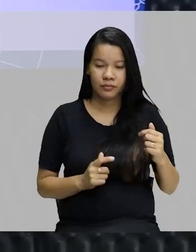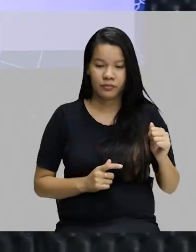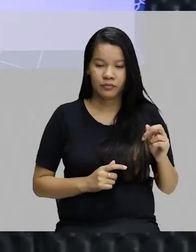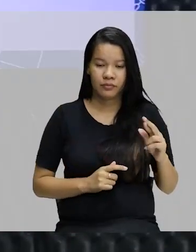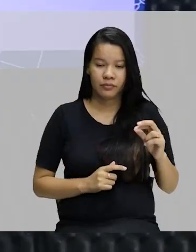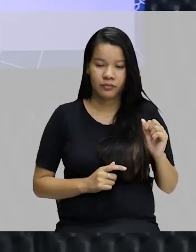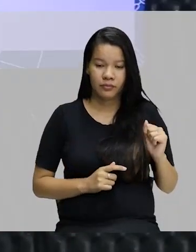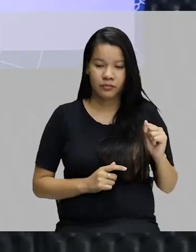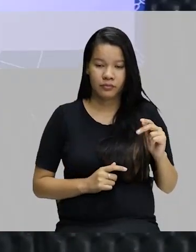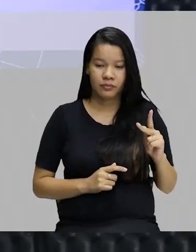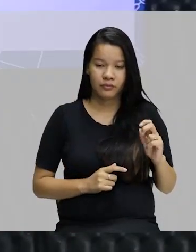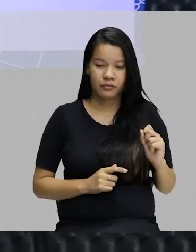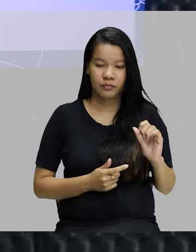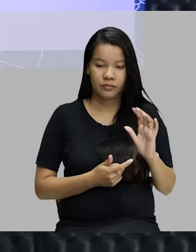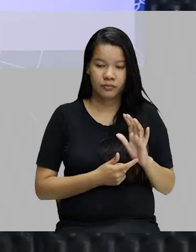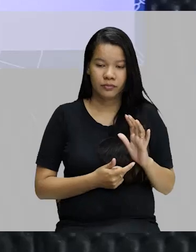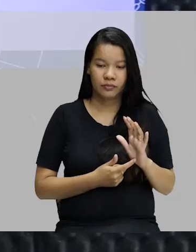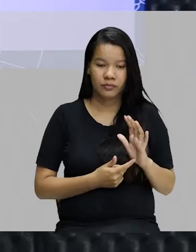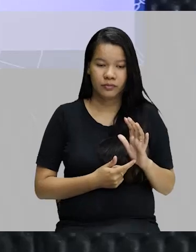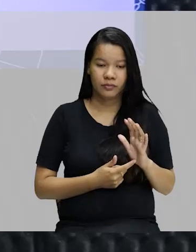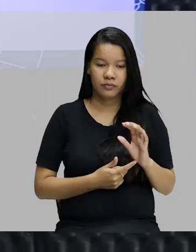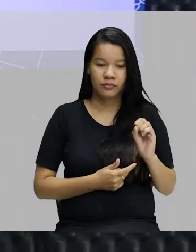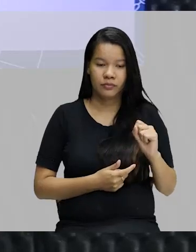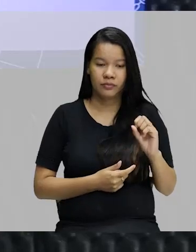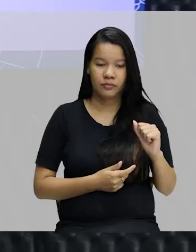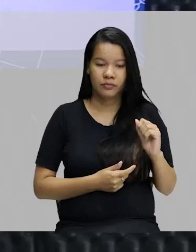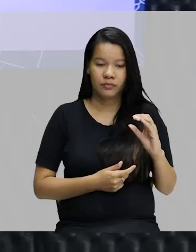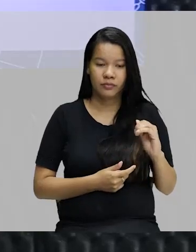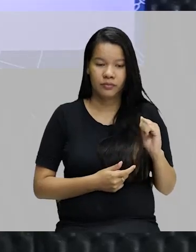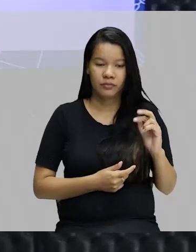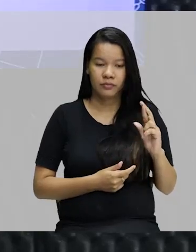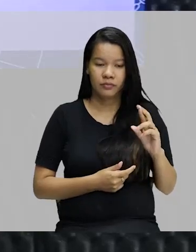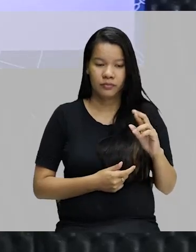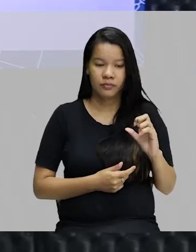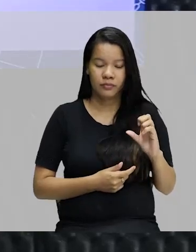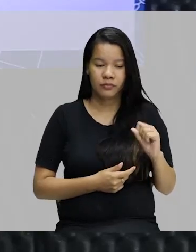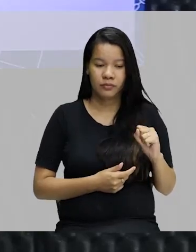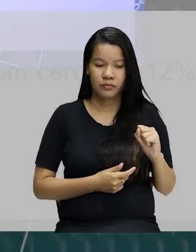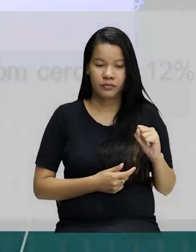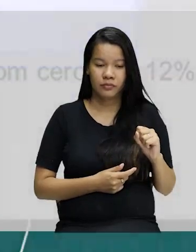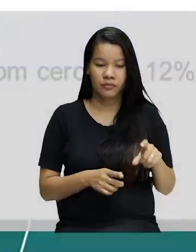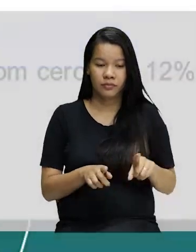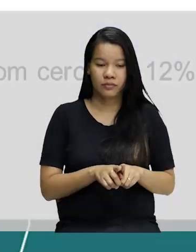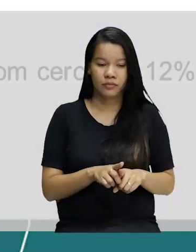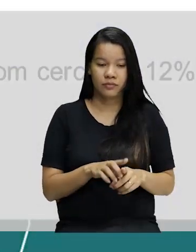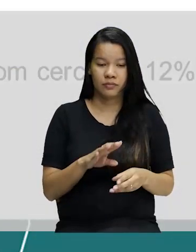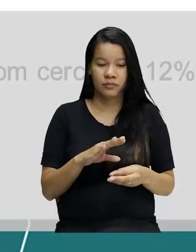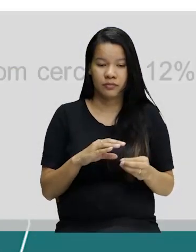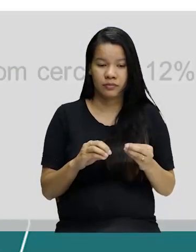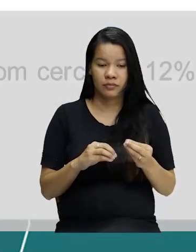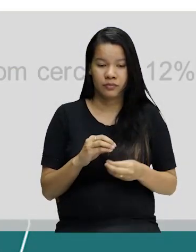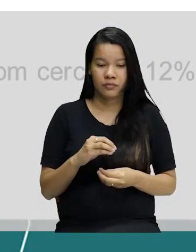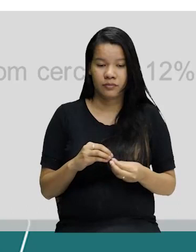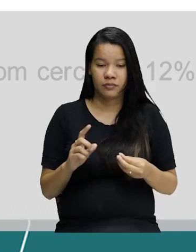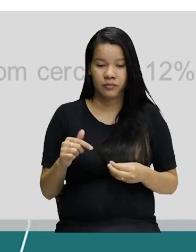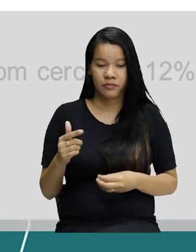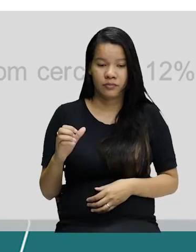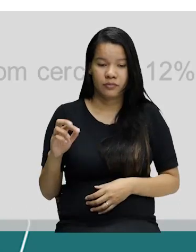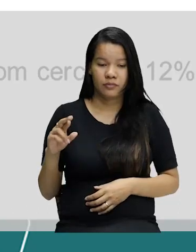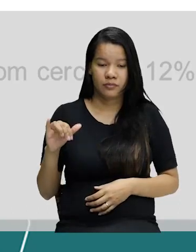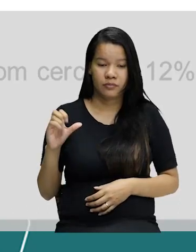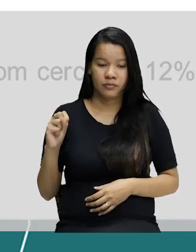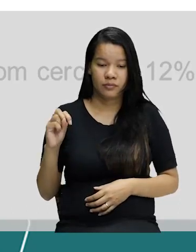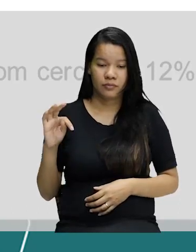apresentar um alto teor de sacarose, né, de açúcar. A concentração e depois a